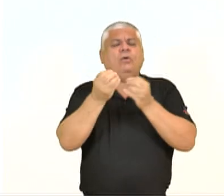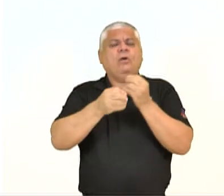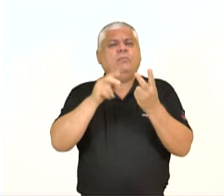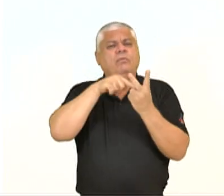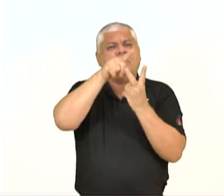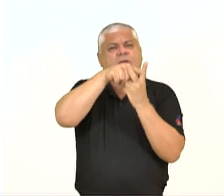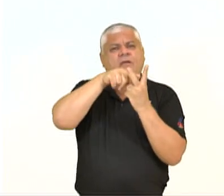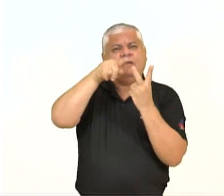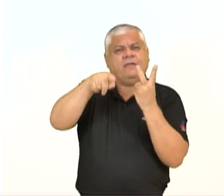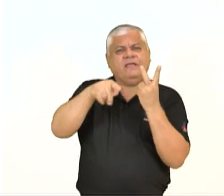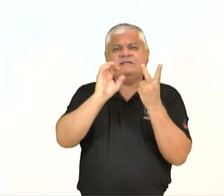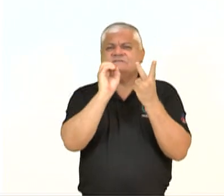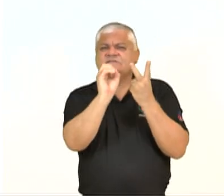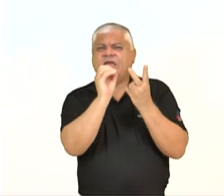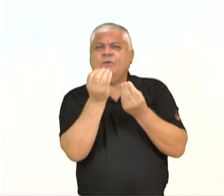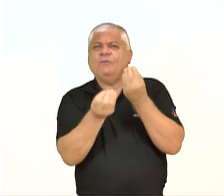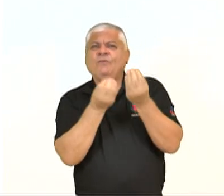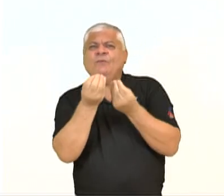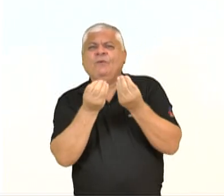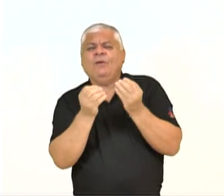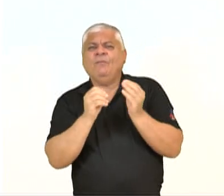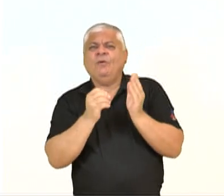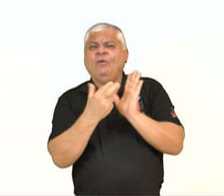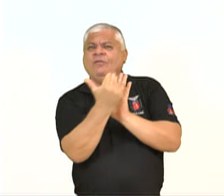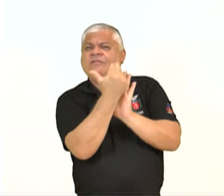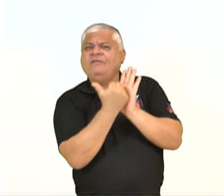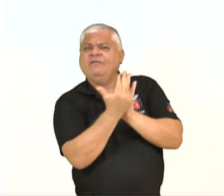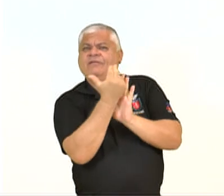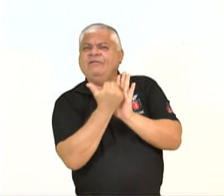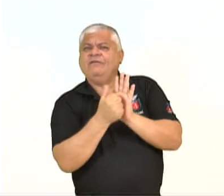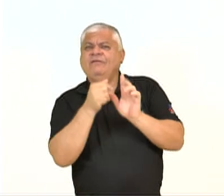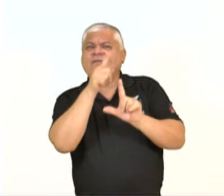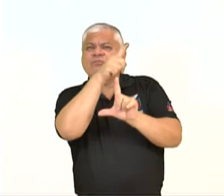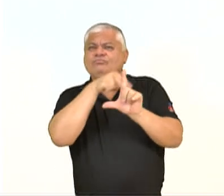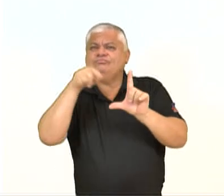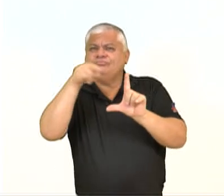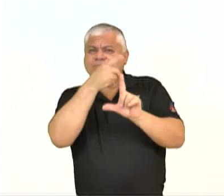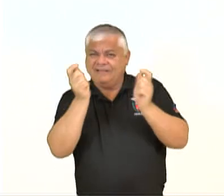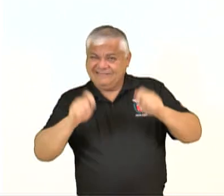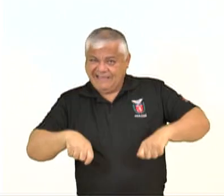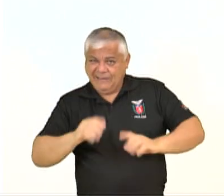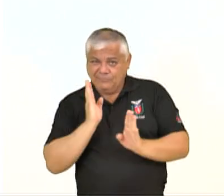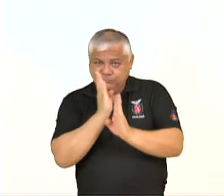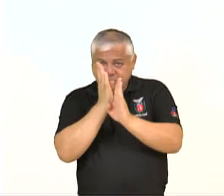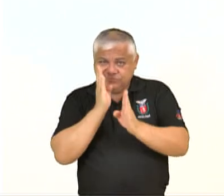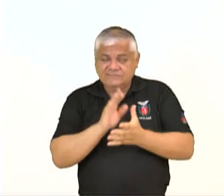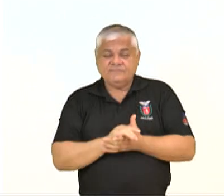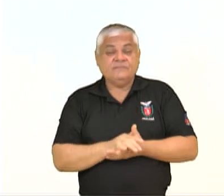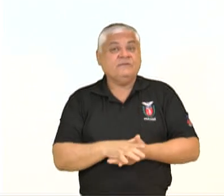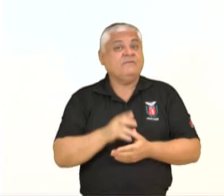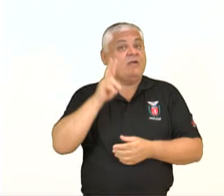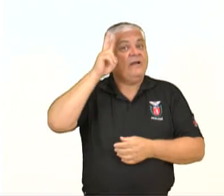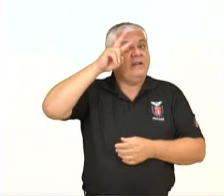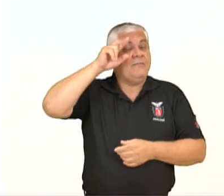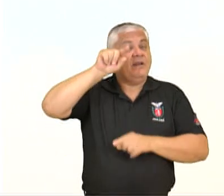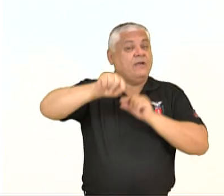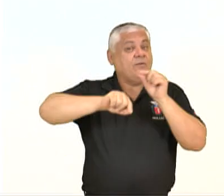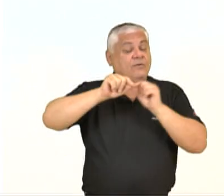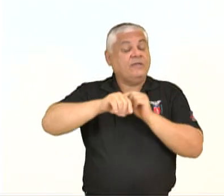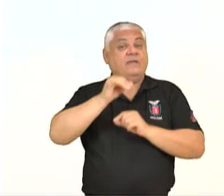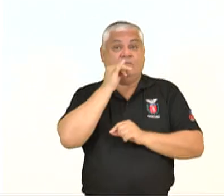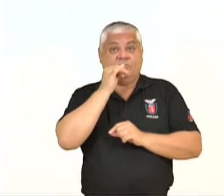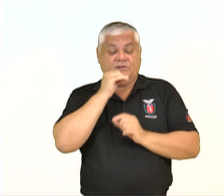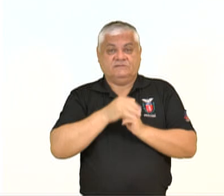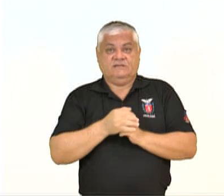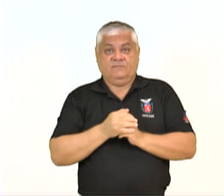das funções quadráticas a partir da sua representação gráfica? Será que nós temos essa possibilidade? Vamos lembrar que as raízes